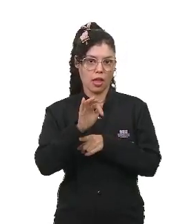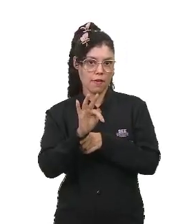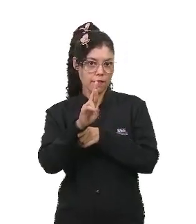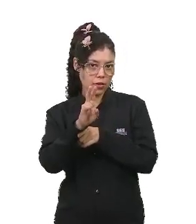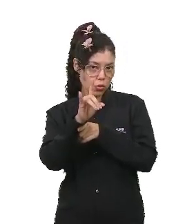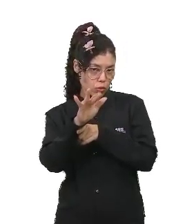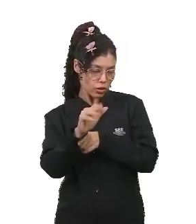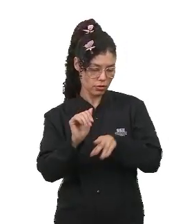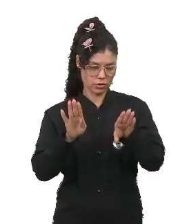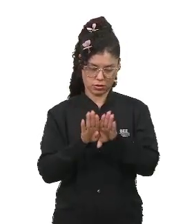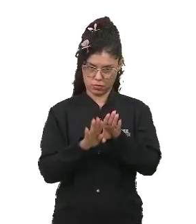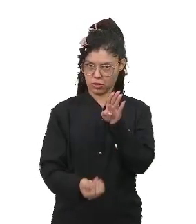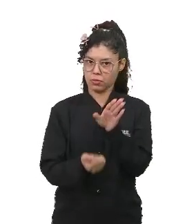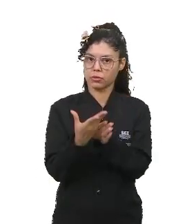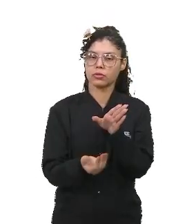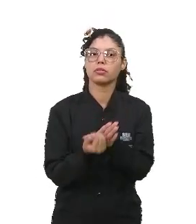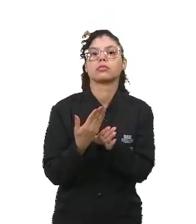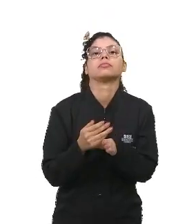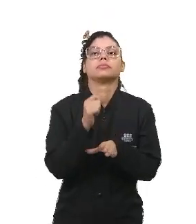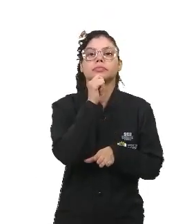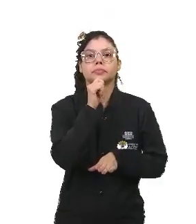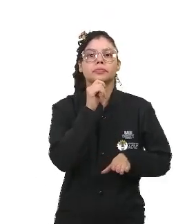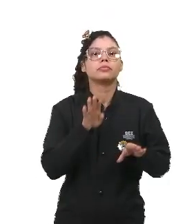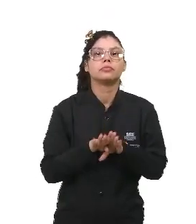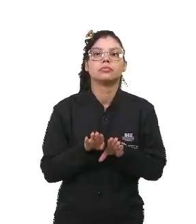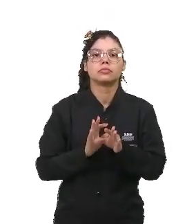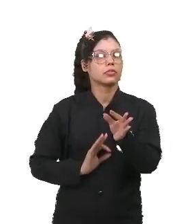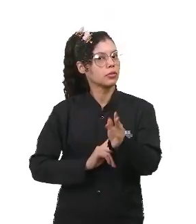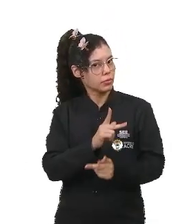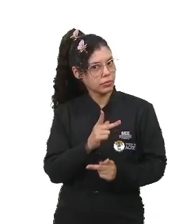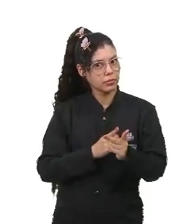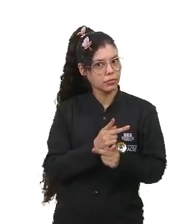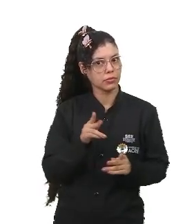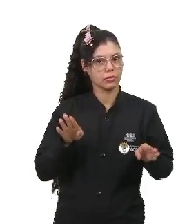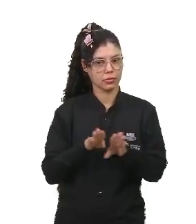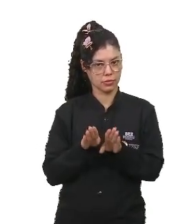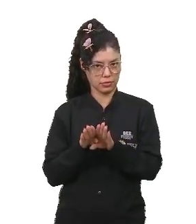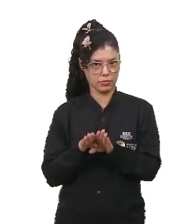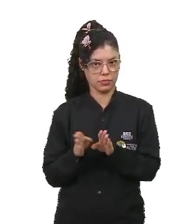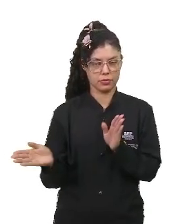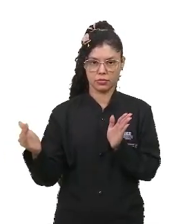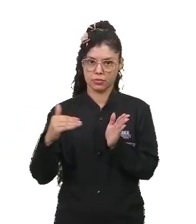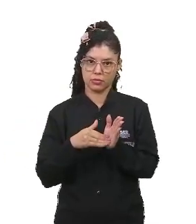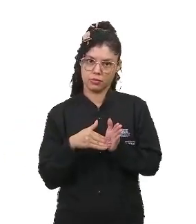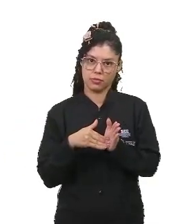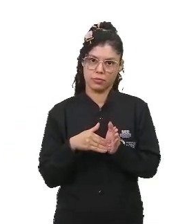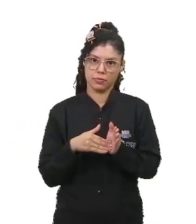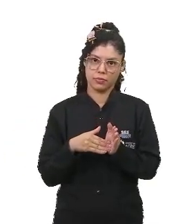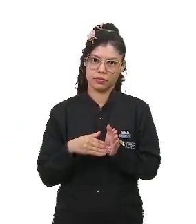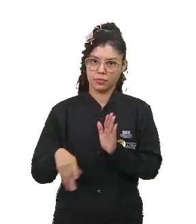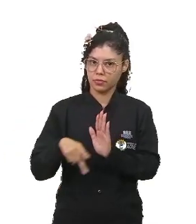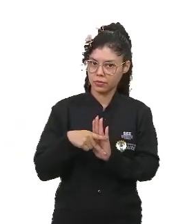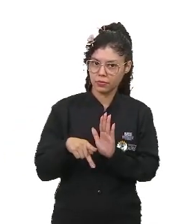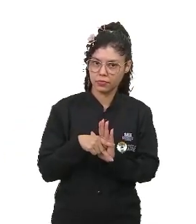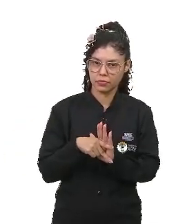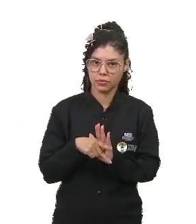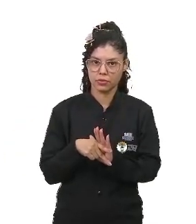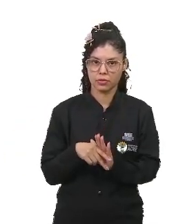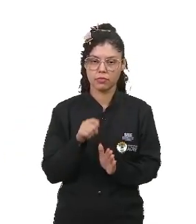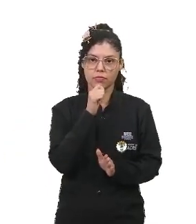fazem parte aí dessa produção, bem do planejamento até a execução, mas também nós temos